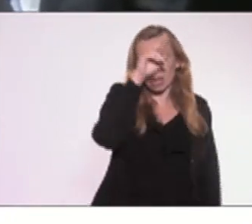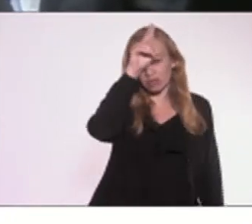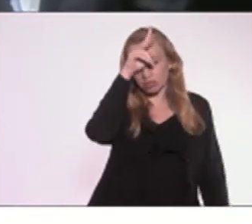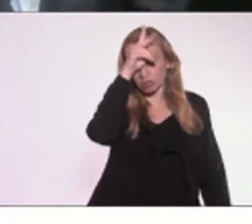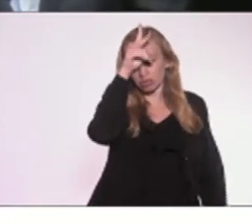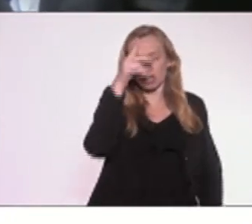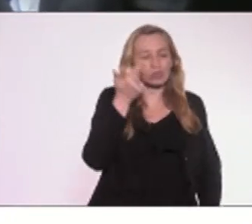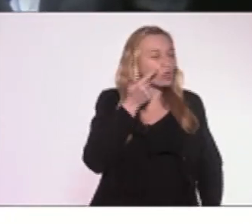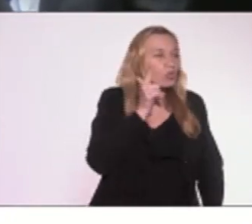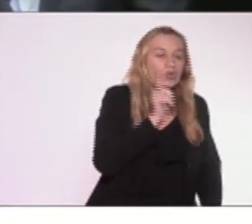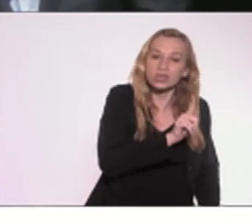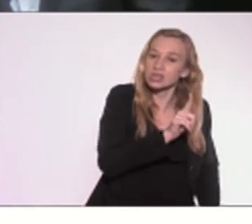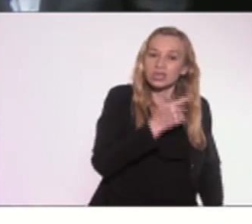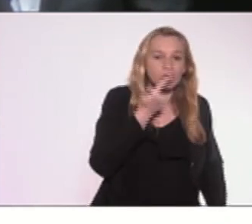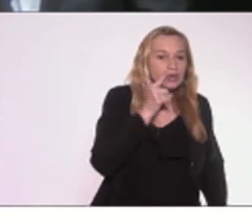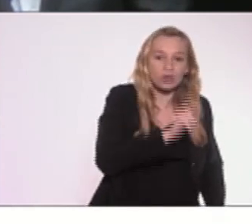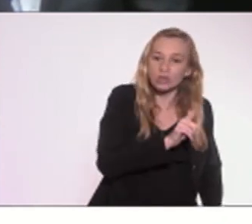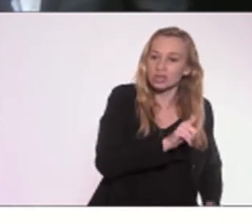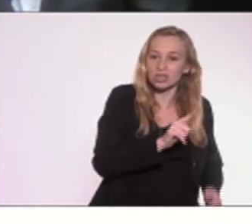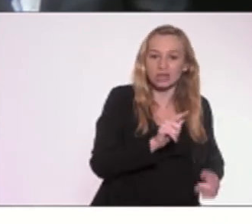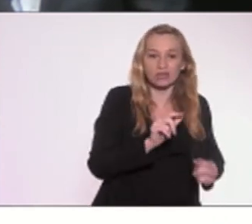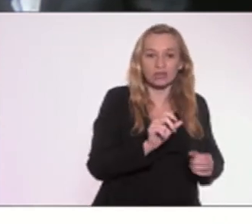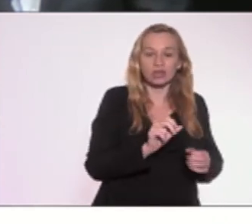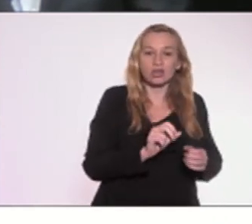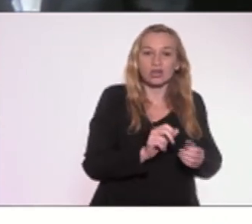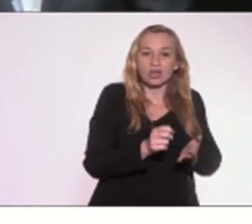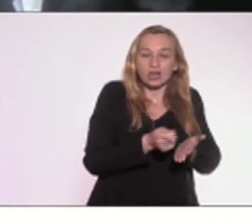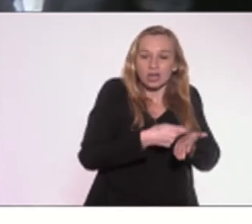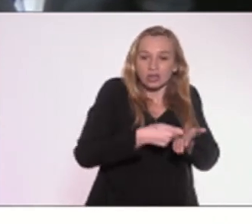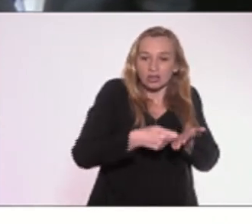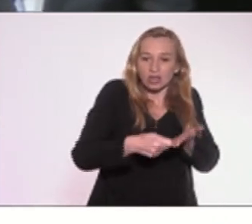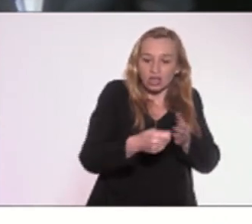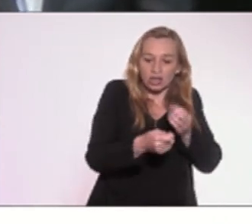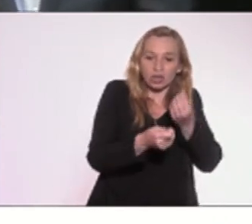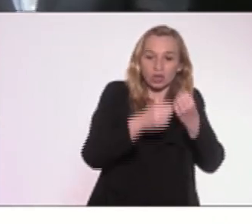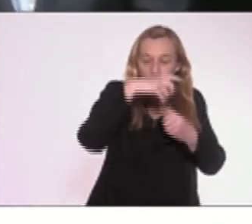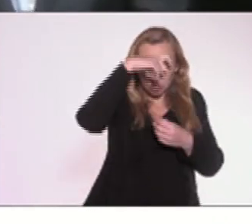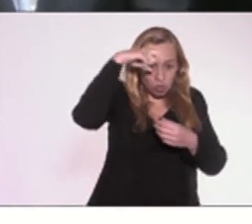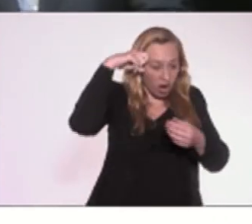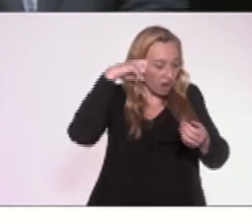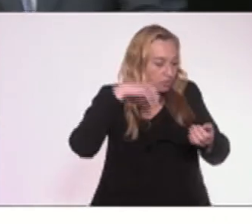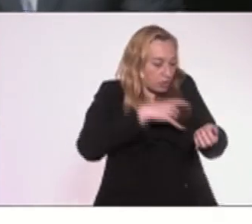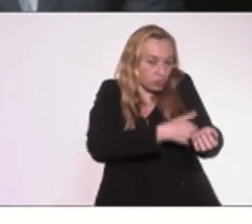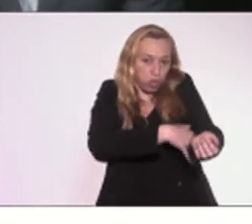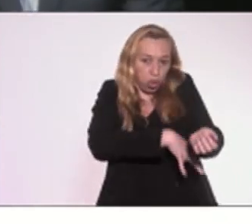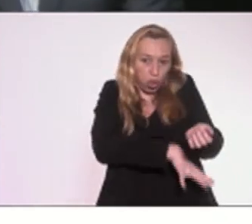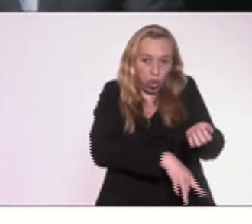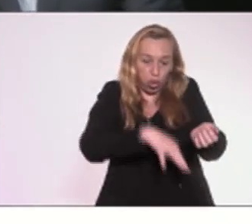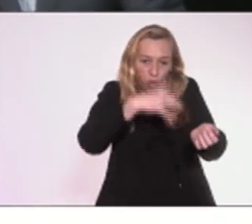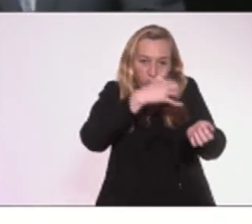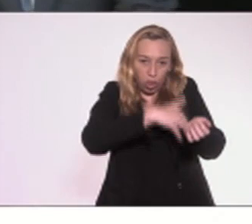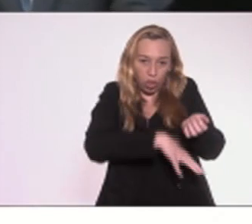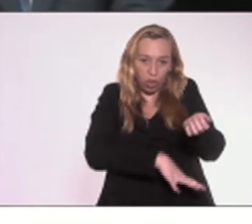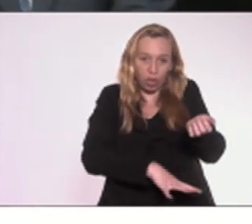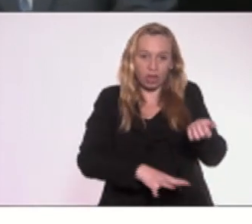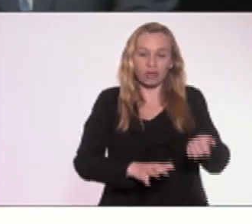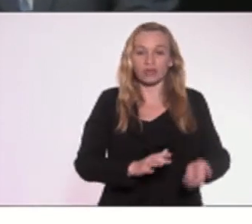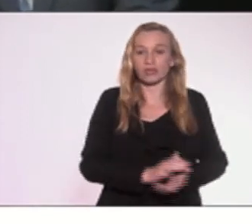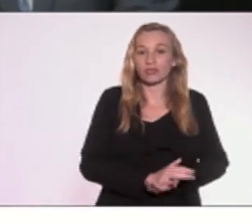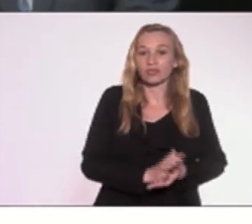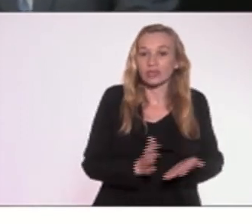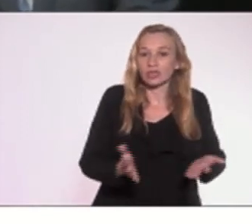não conseguia passar a prova limpa. Ele começava a escrever, suava, a prova manchava toda, identificou a prova,